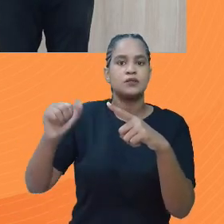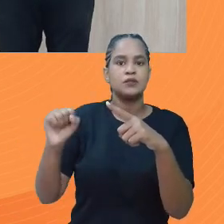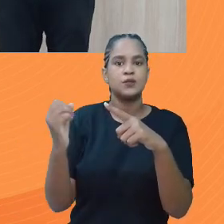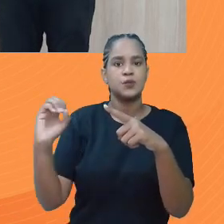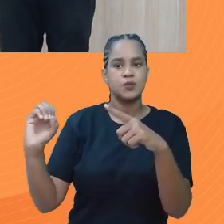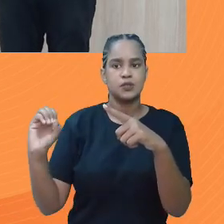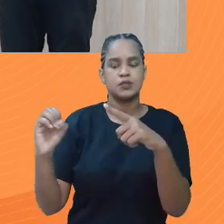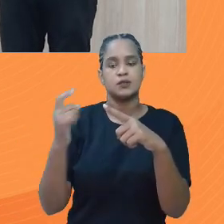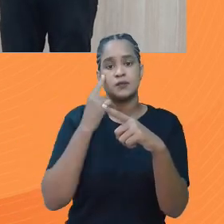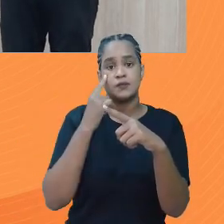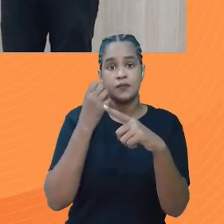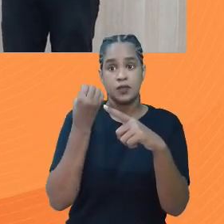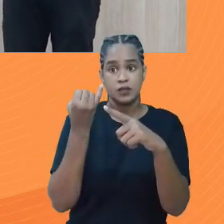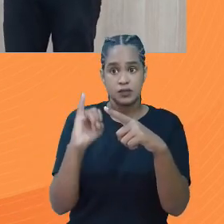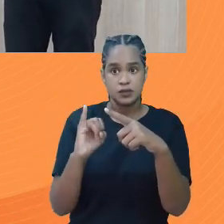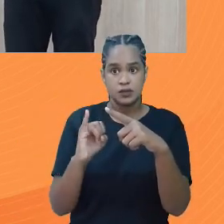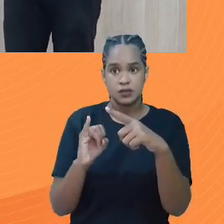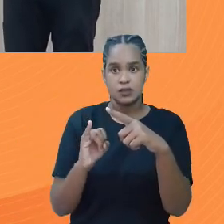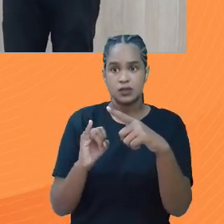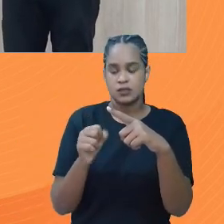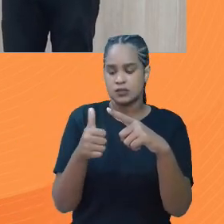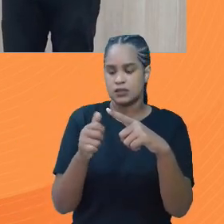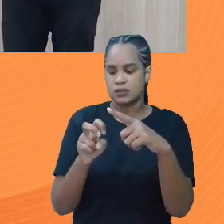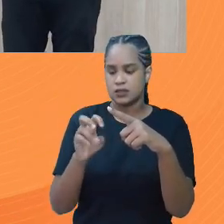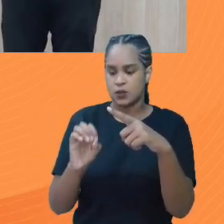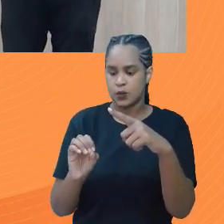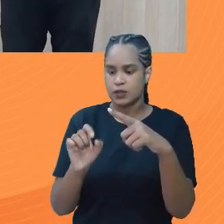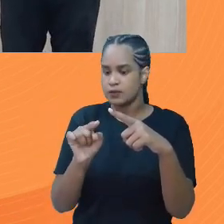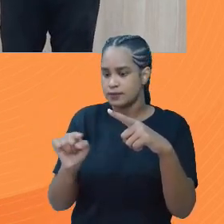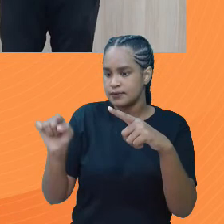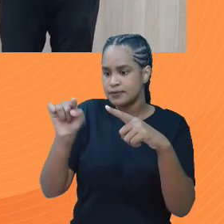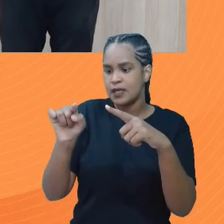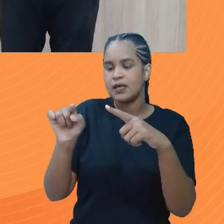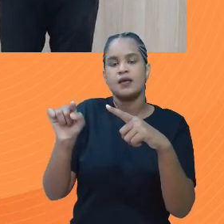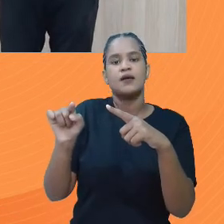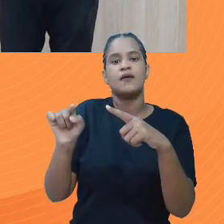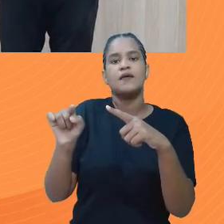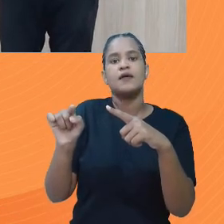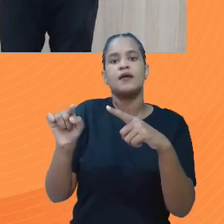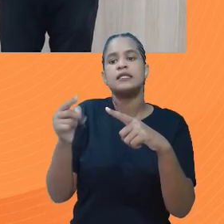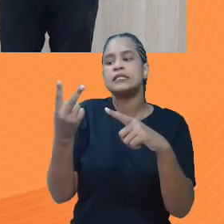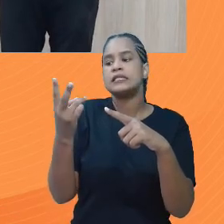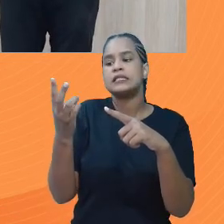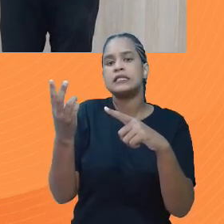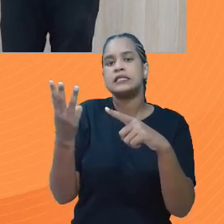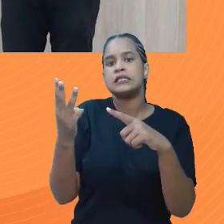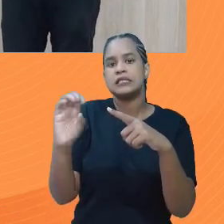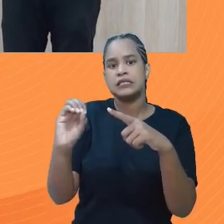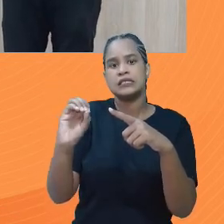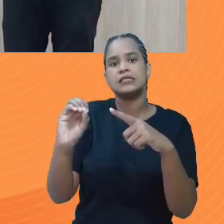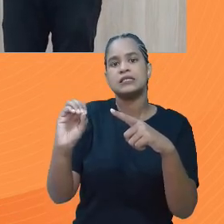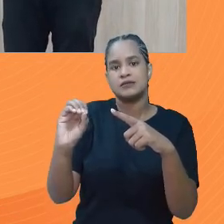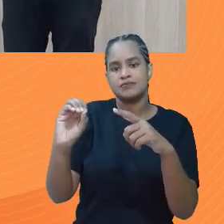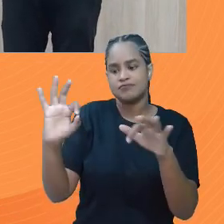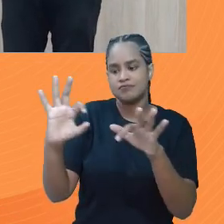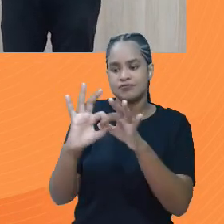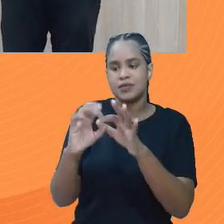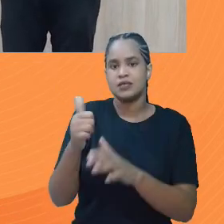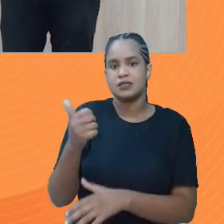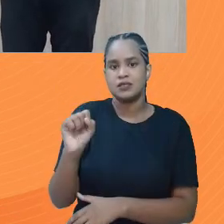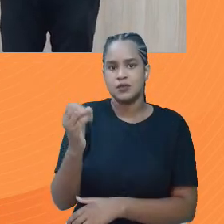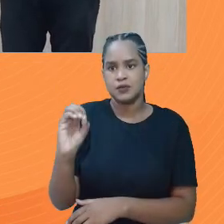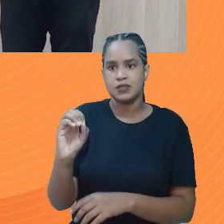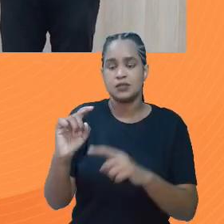graus. Então, se esse ângulo aí mede 150, para 180 falta 30. E o outro ângulo